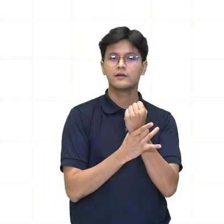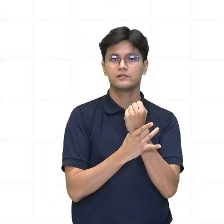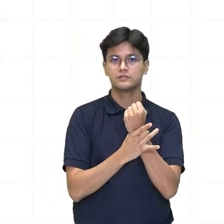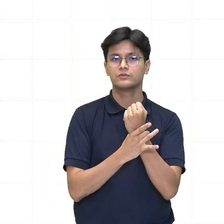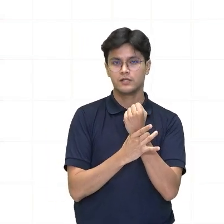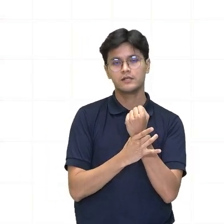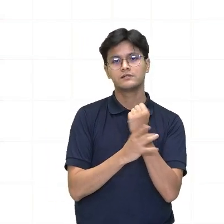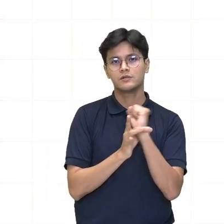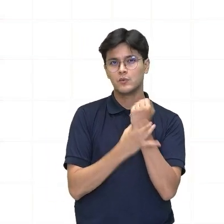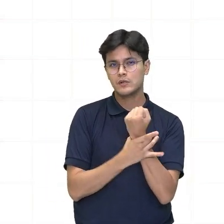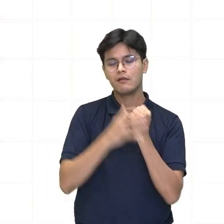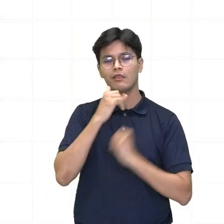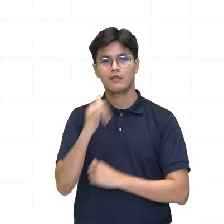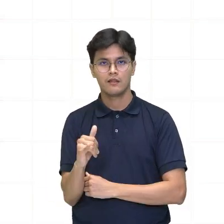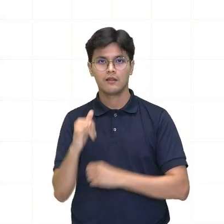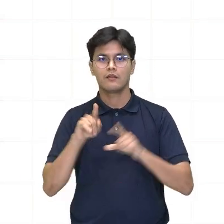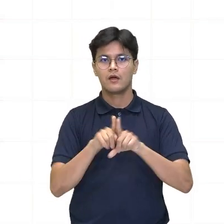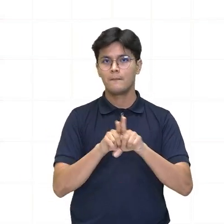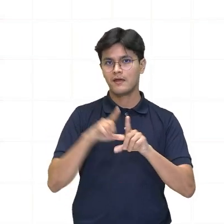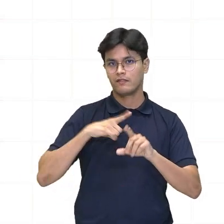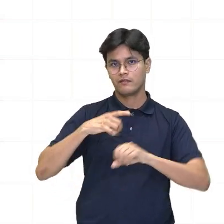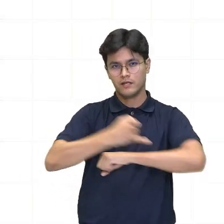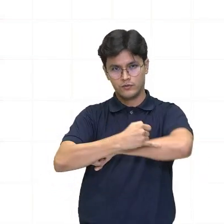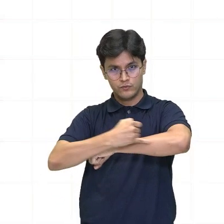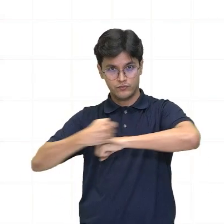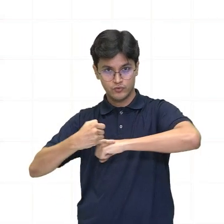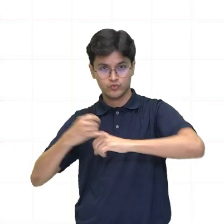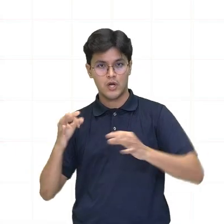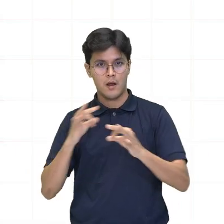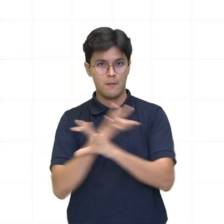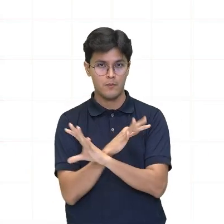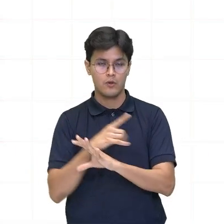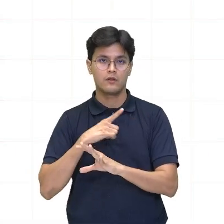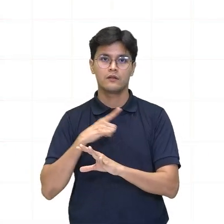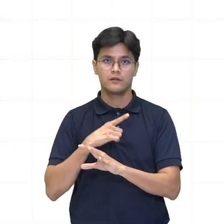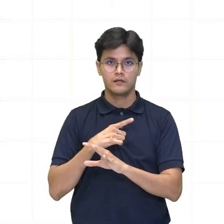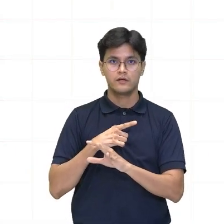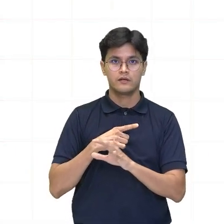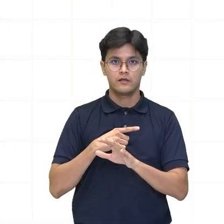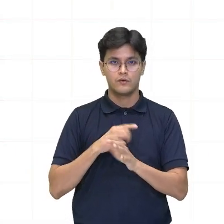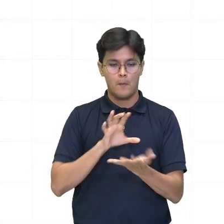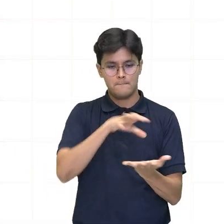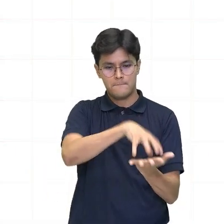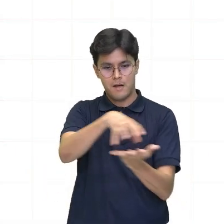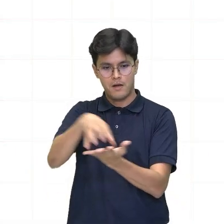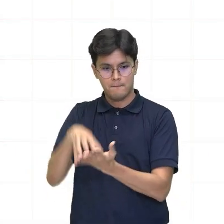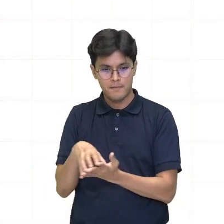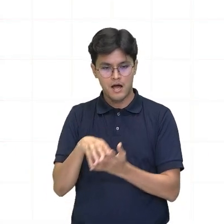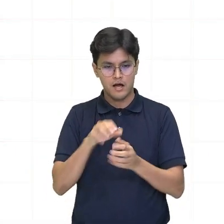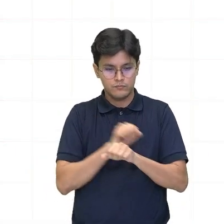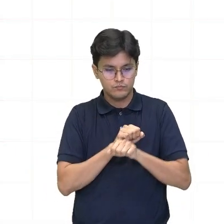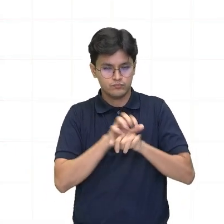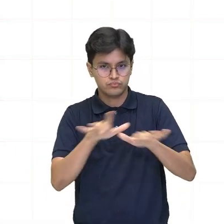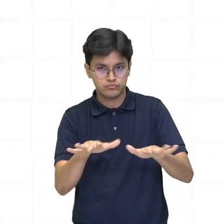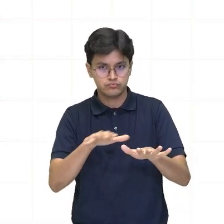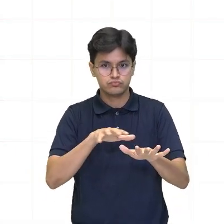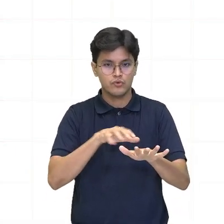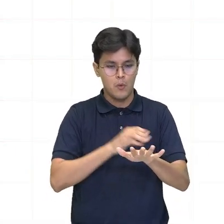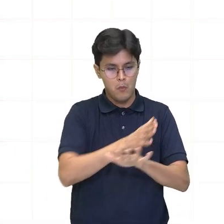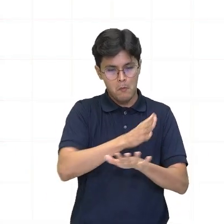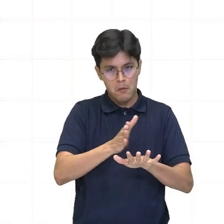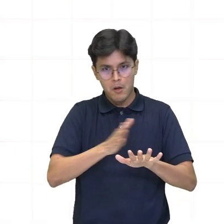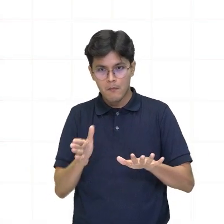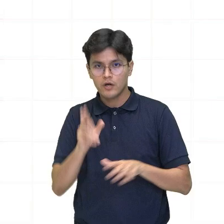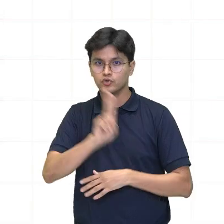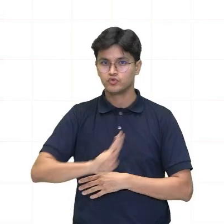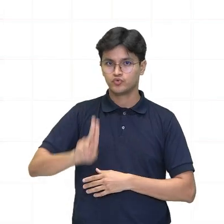energética, uma infraestrutura pronta, né? Onde a gente encontra uma rede de distribuição e uso já existente, e também